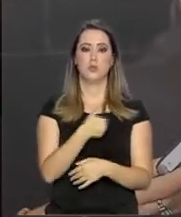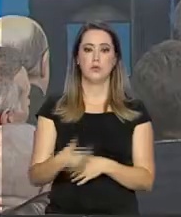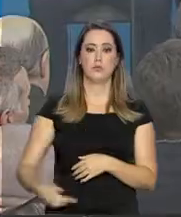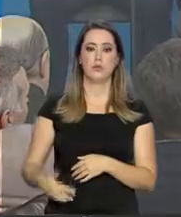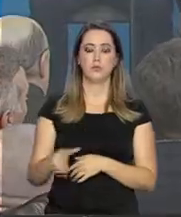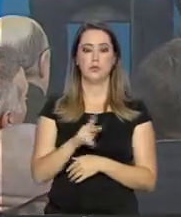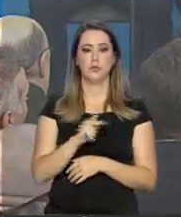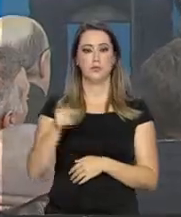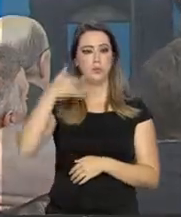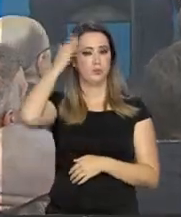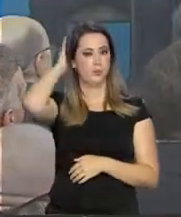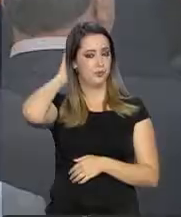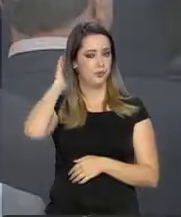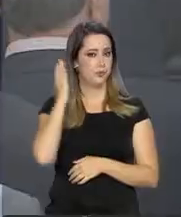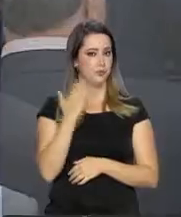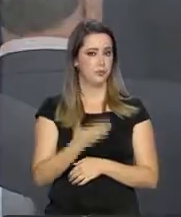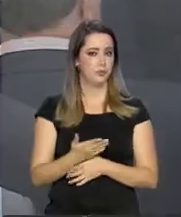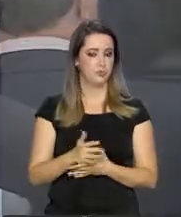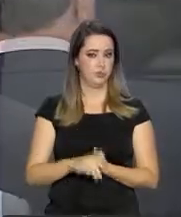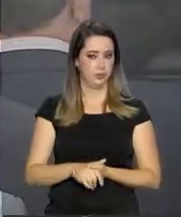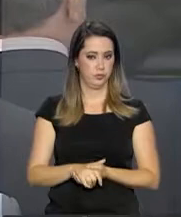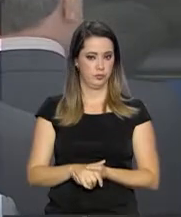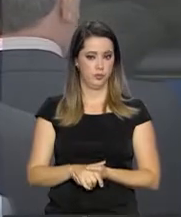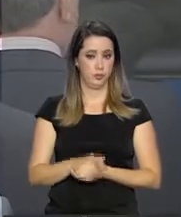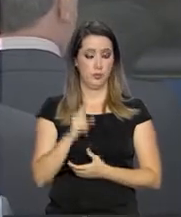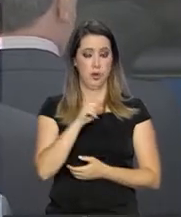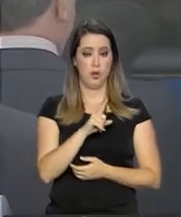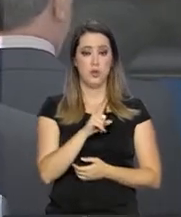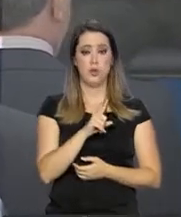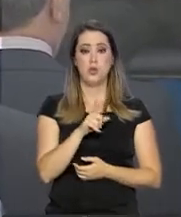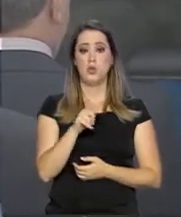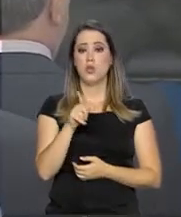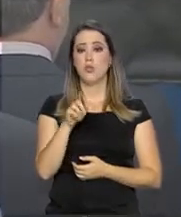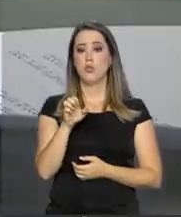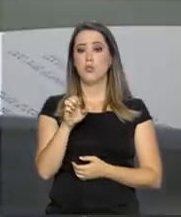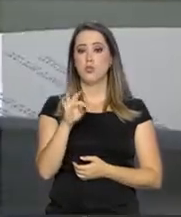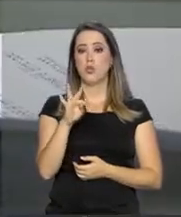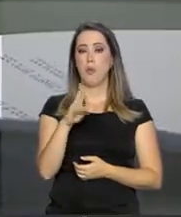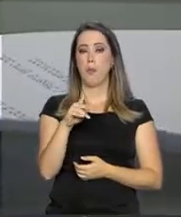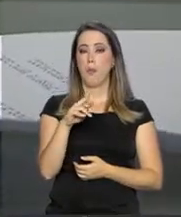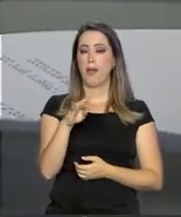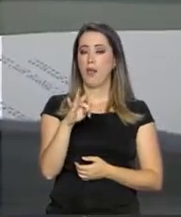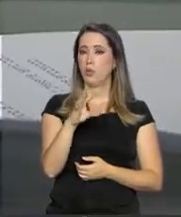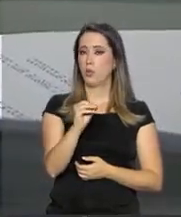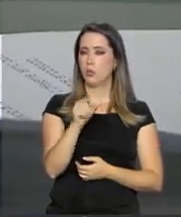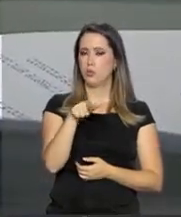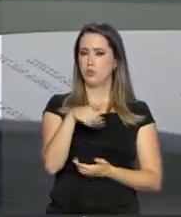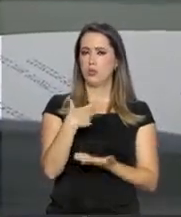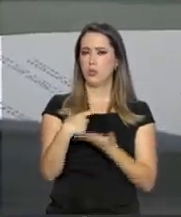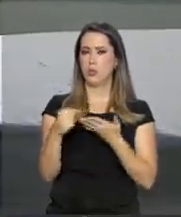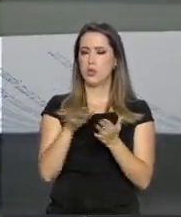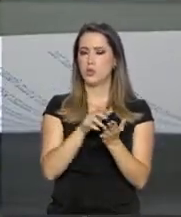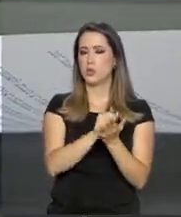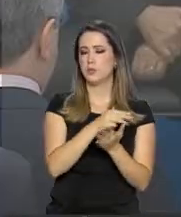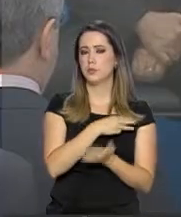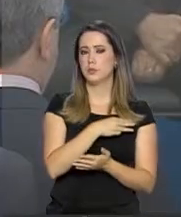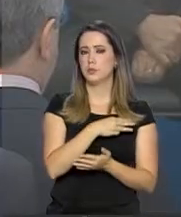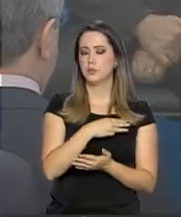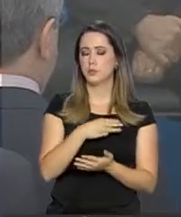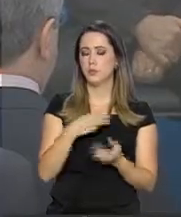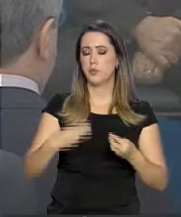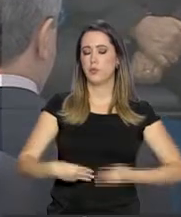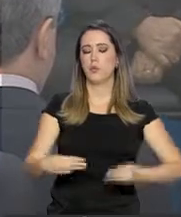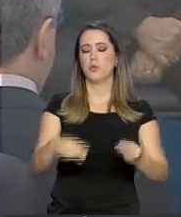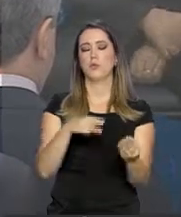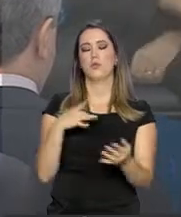tempo já gilberto occhi deixa a presidência da caixa econômica federal e assumir o ministério da saúde no lugar de